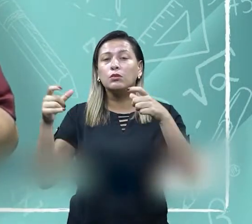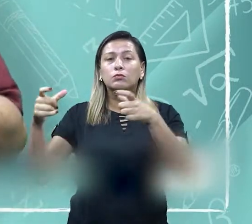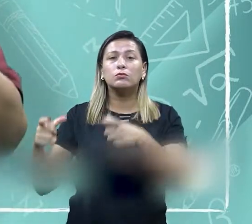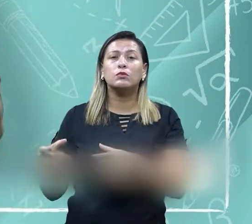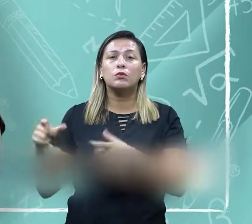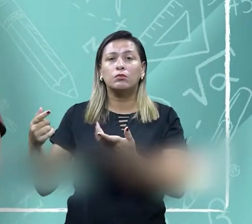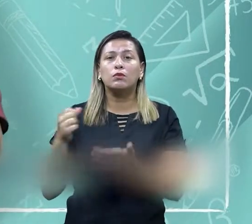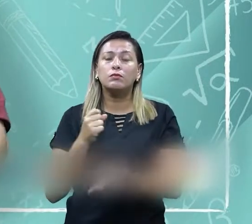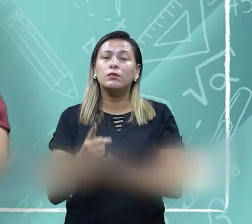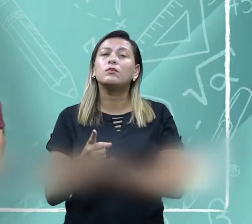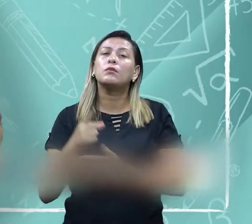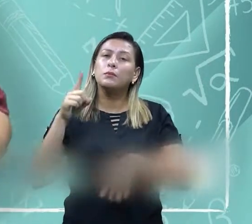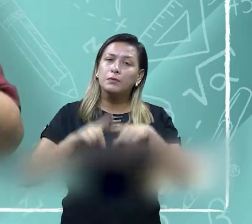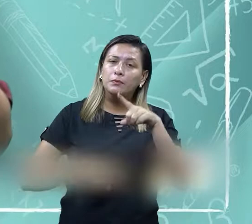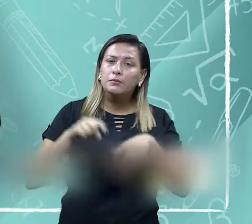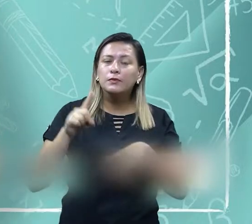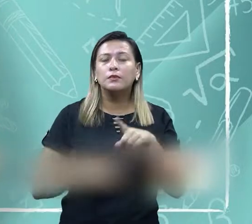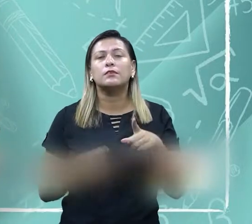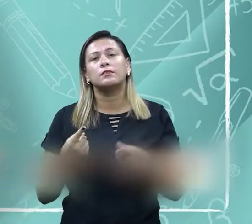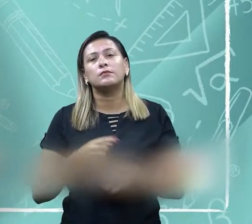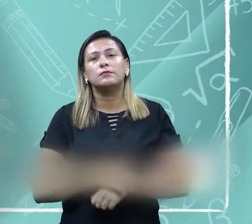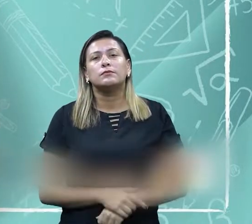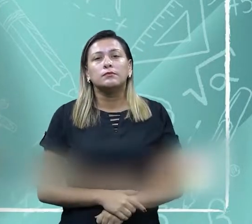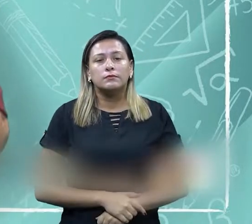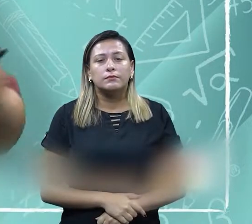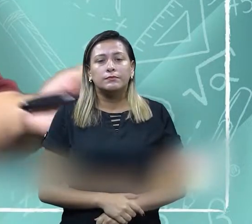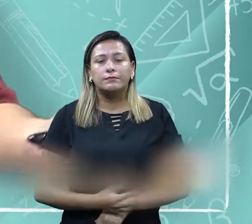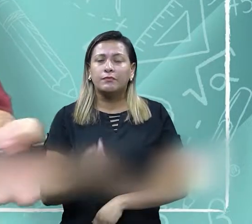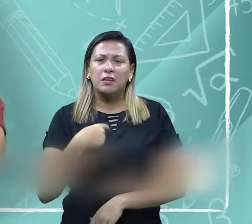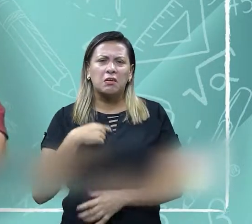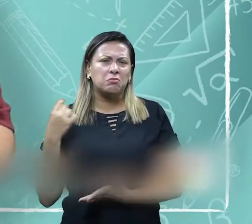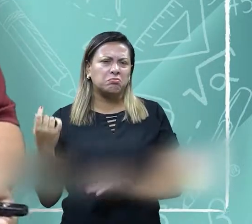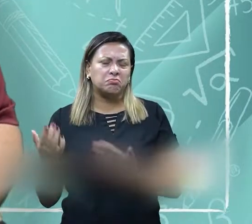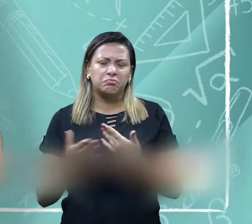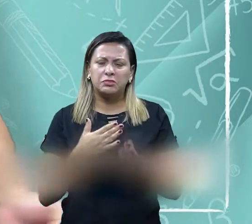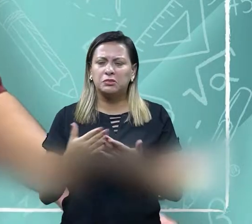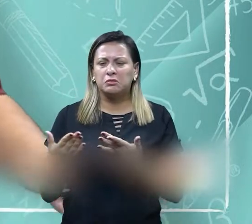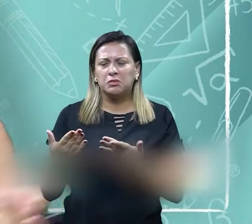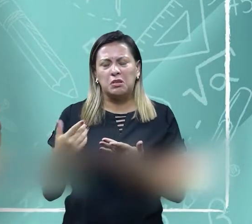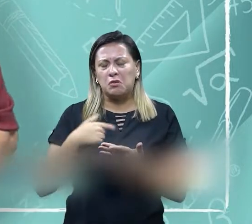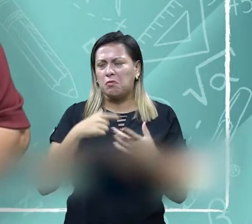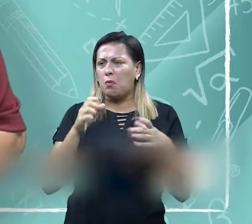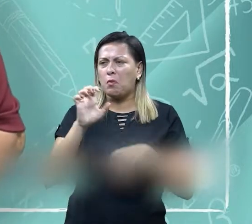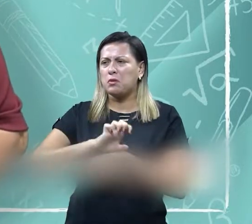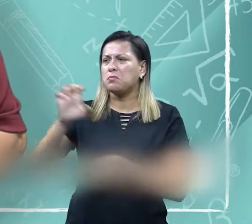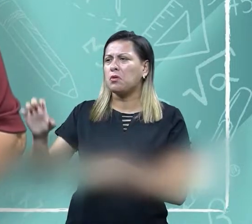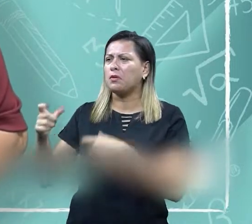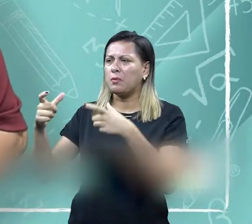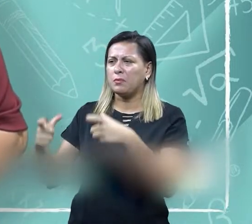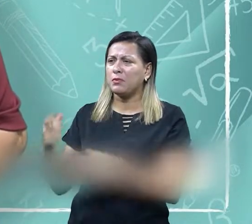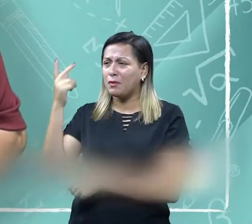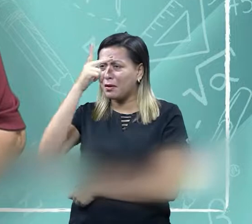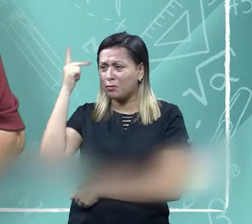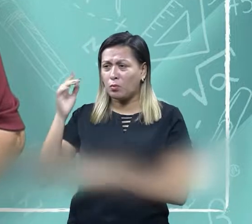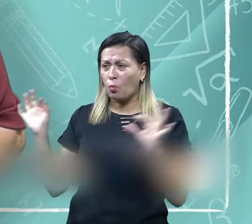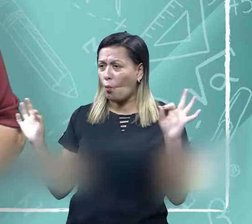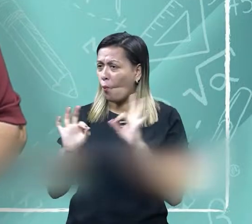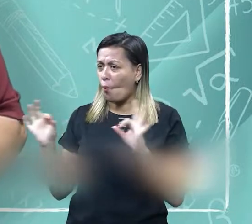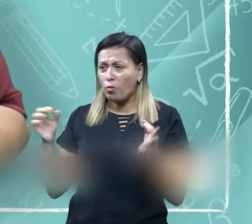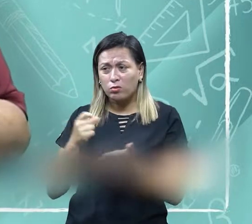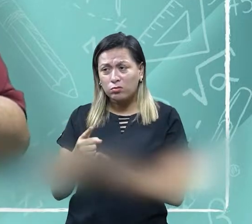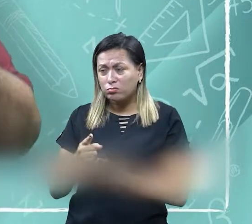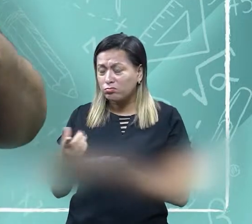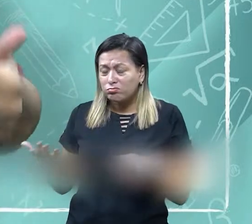vai comprar esse produto, vai adquirir esse produto. Eu não vou importar num local que eu sei que as pessoas não vão comprar, tá certo?